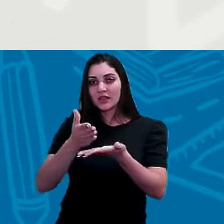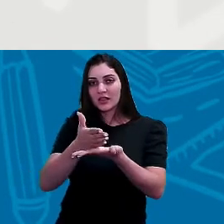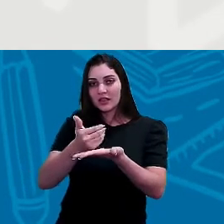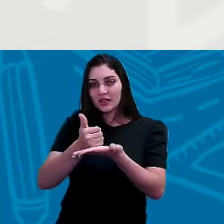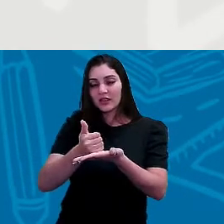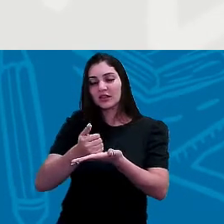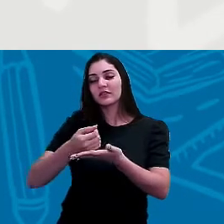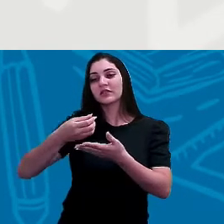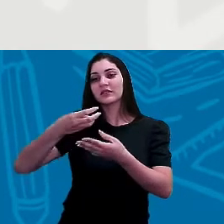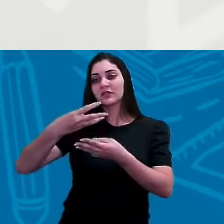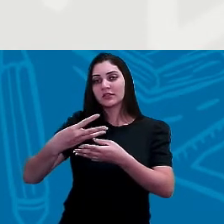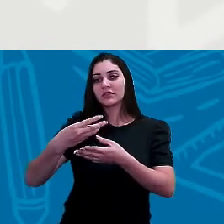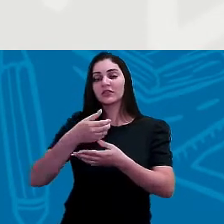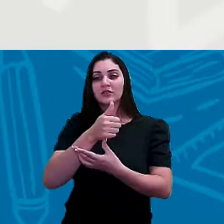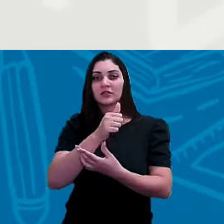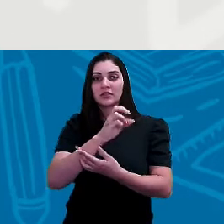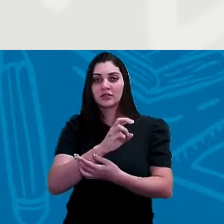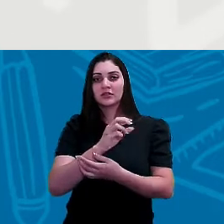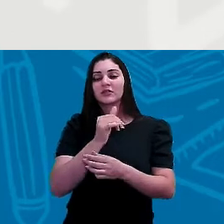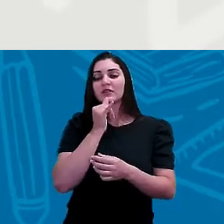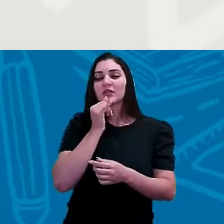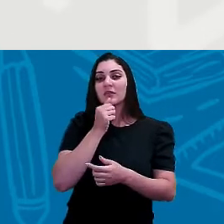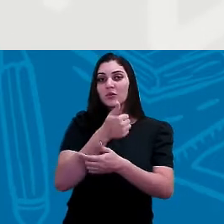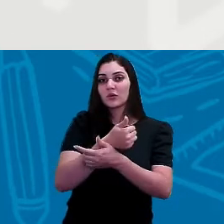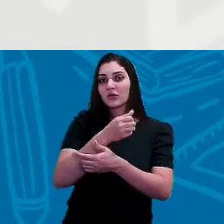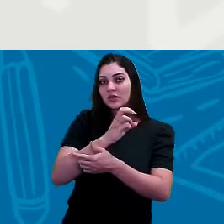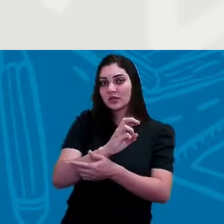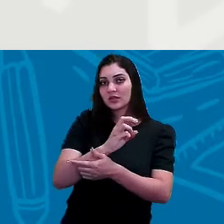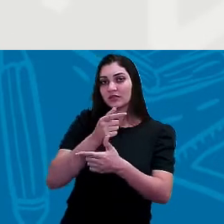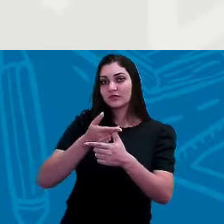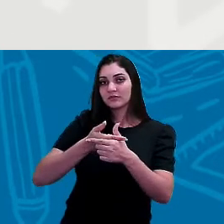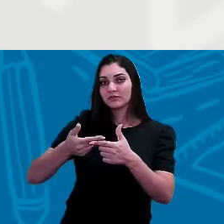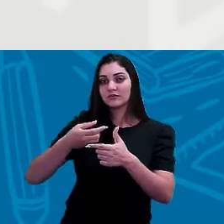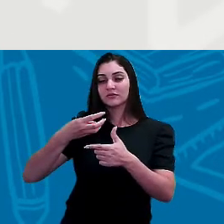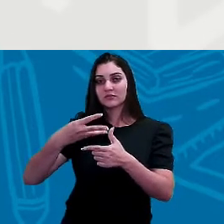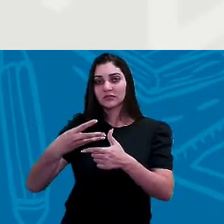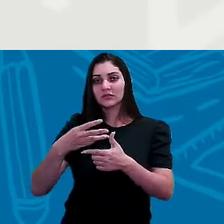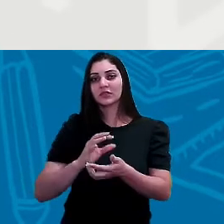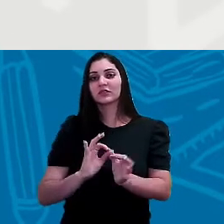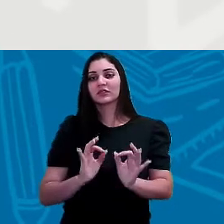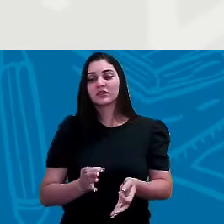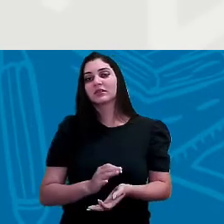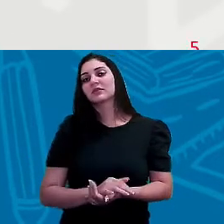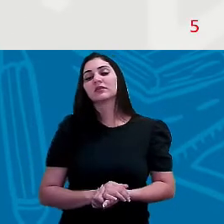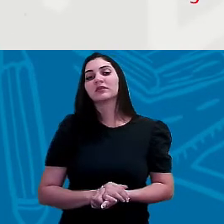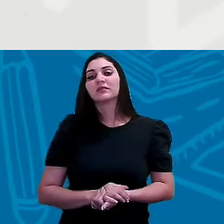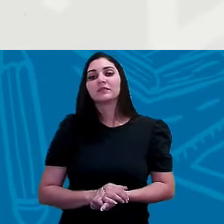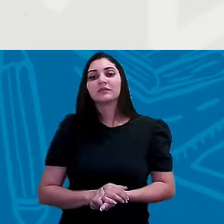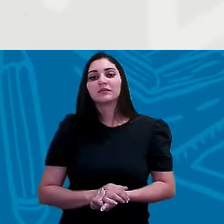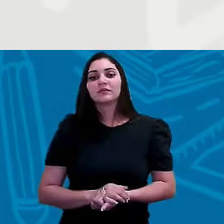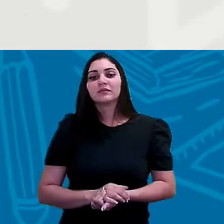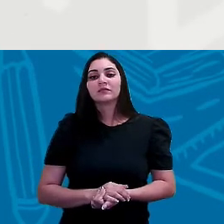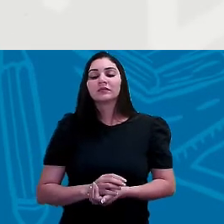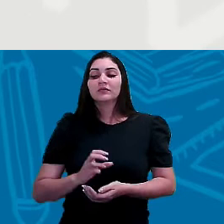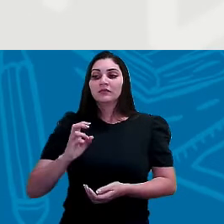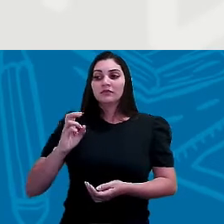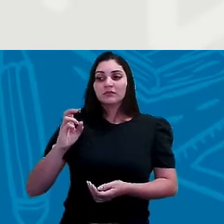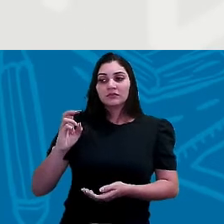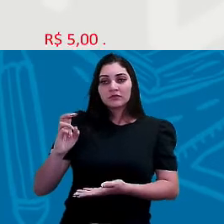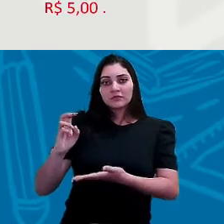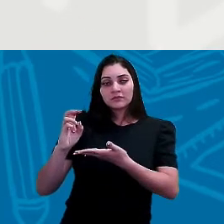é a terça parte do 15, então é 15 dividido por 3, tá? Que vai dar